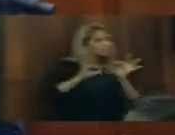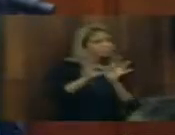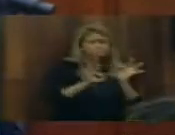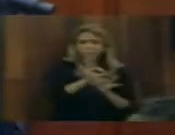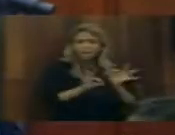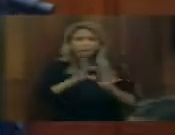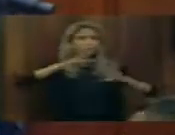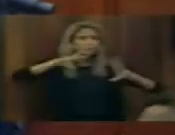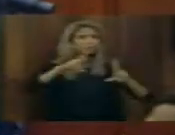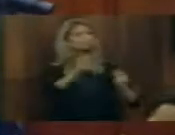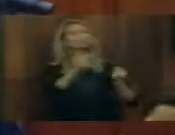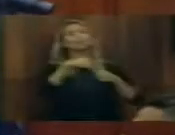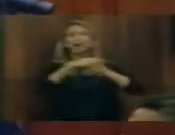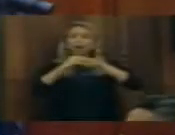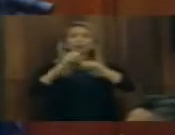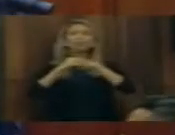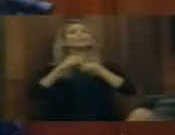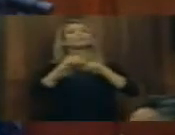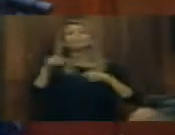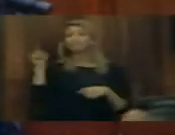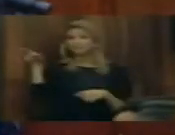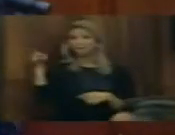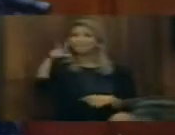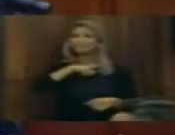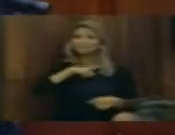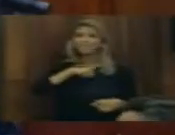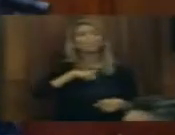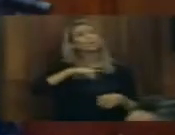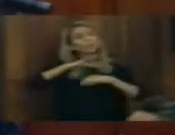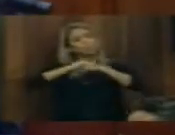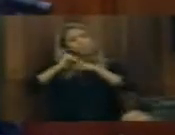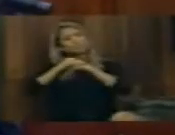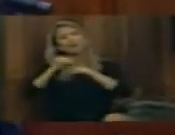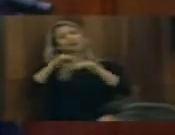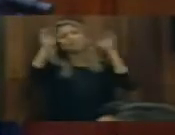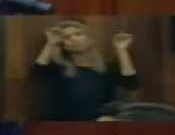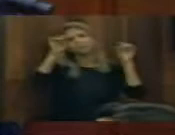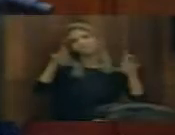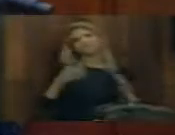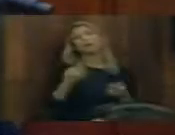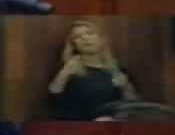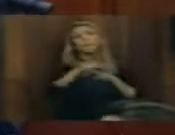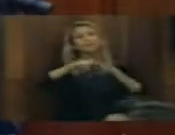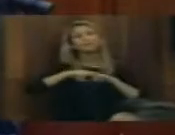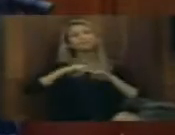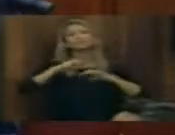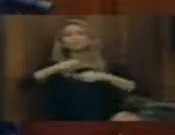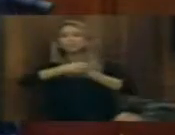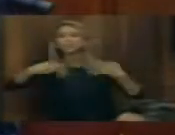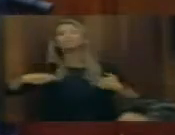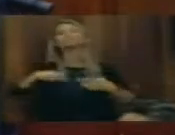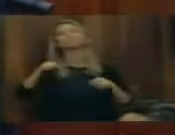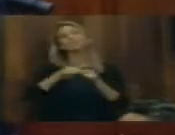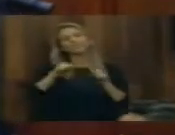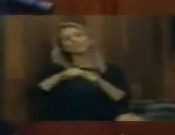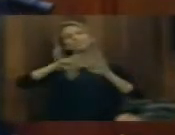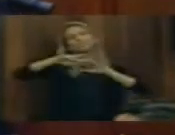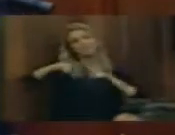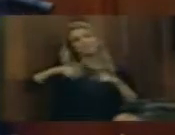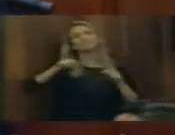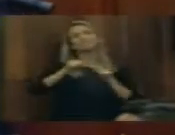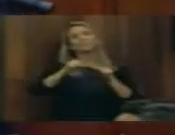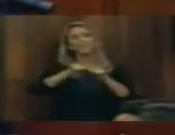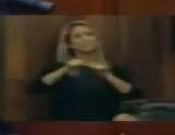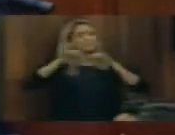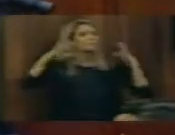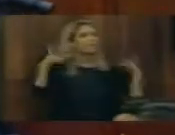faz as corridas dele e é um perfeccionista. Por isso que as coisas acontecem de forma tão brilhante. E